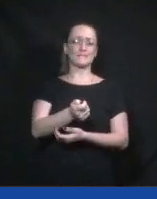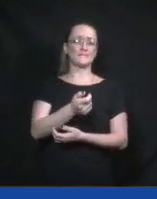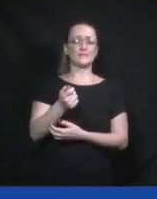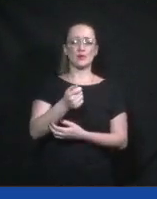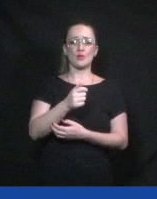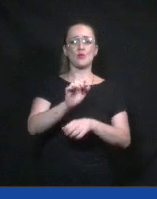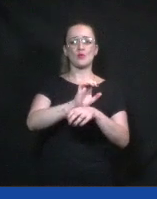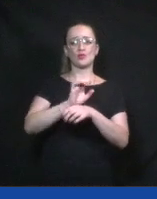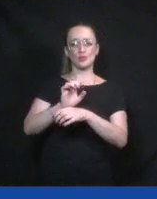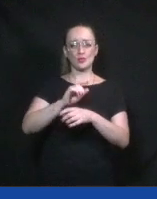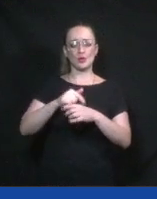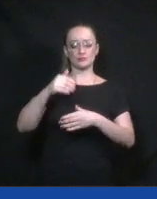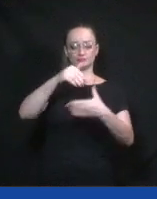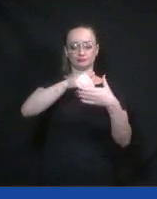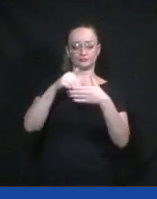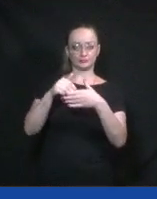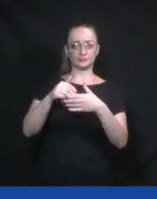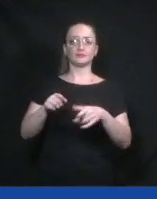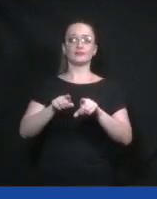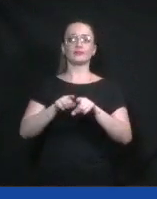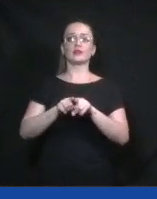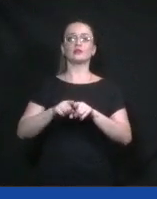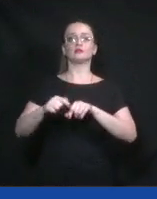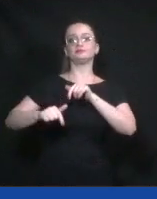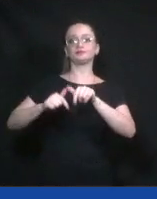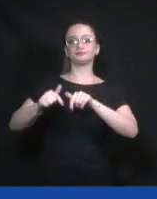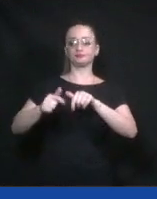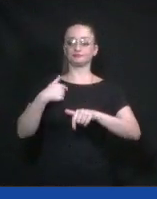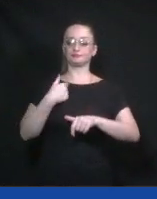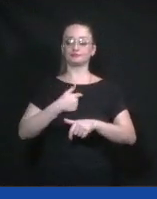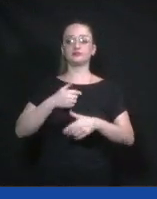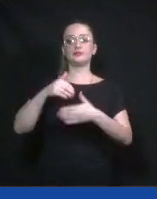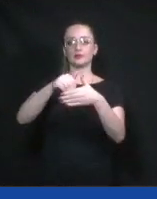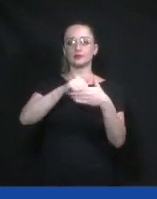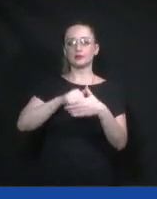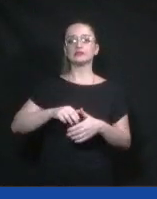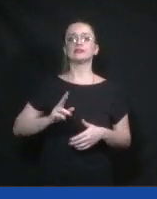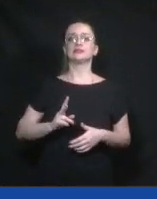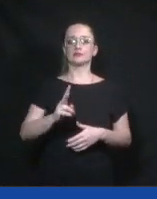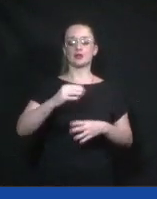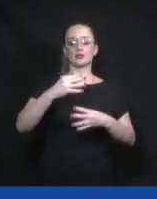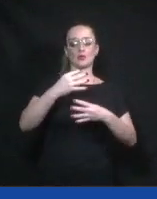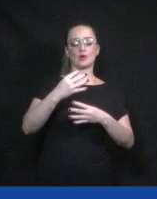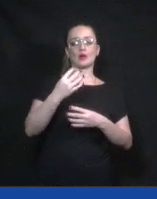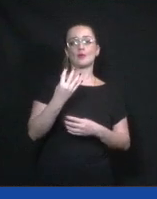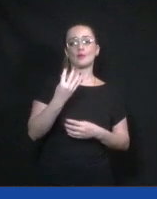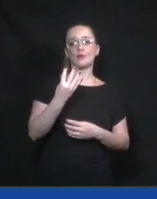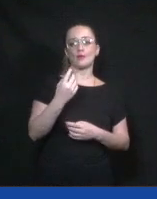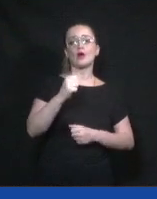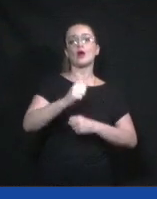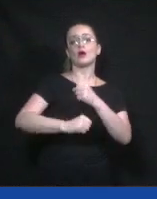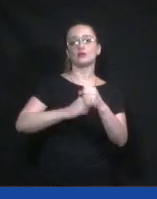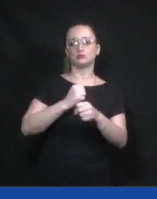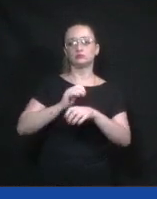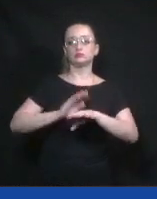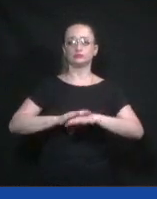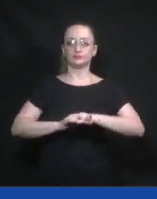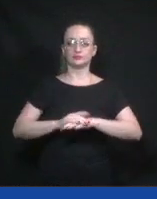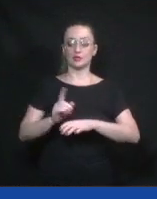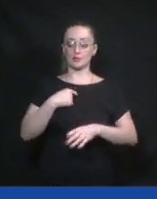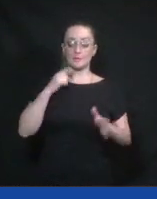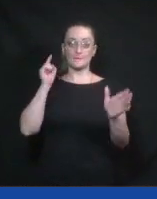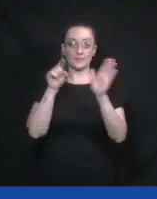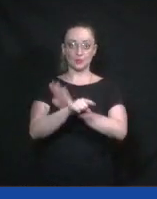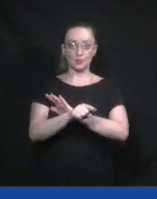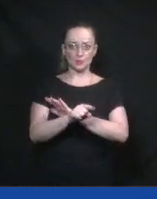nos cargos eletivos ou naquelas funções para as quais a gente tem eleições a cada quatro anos por exemplo quando a gente